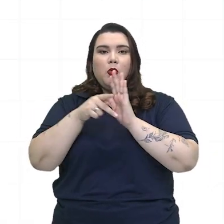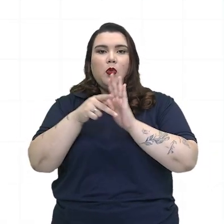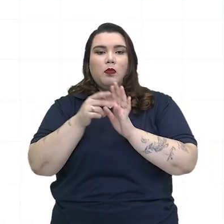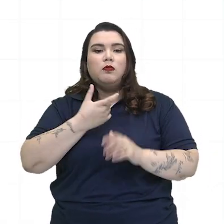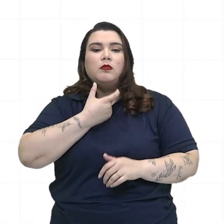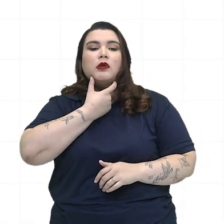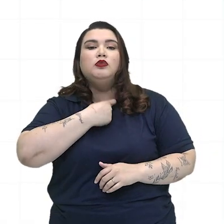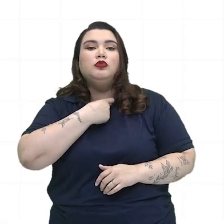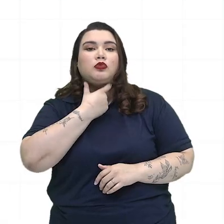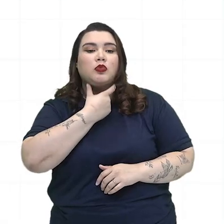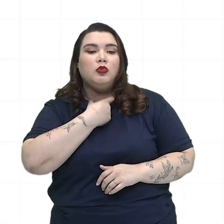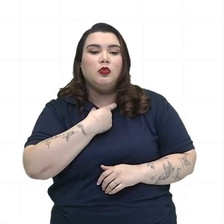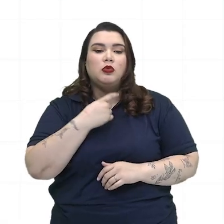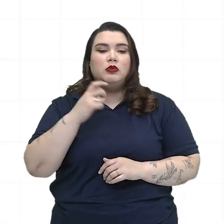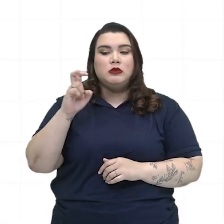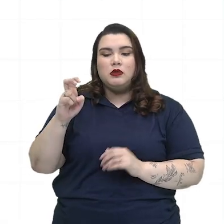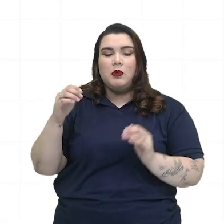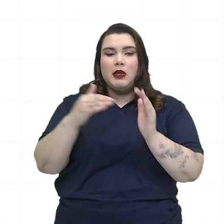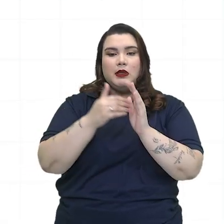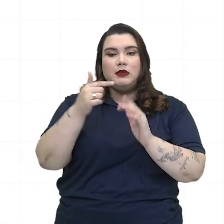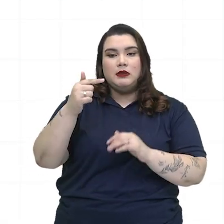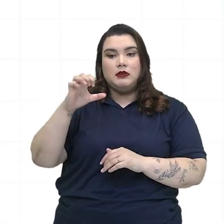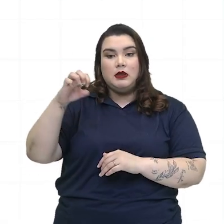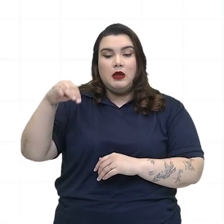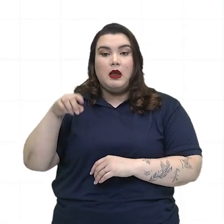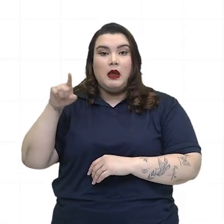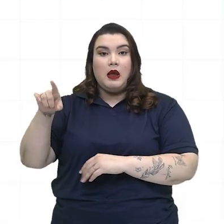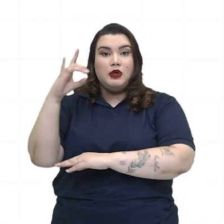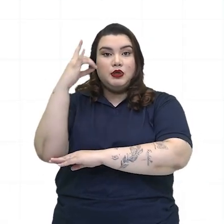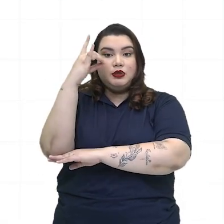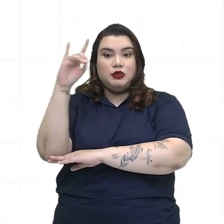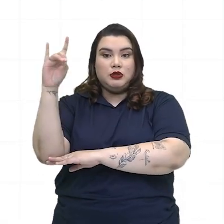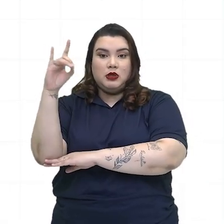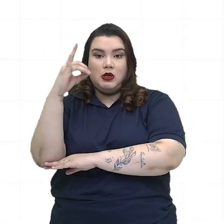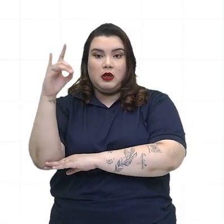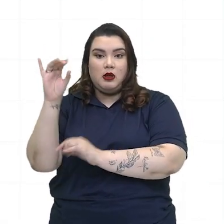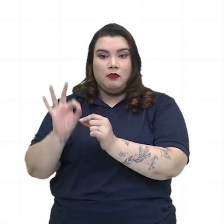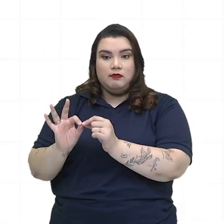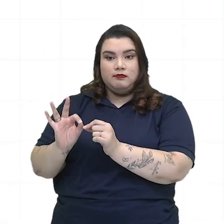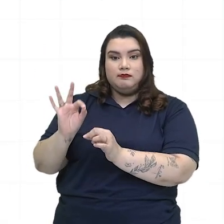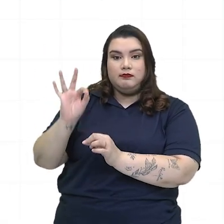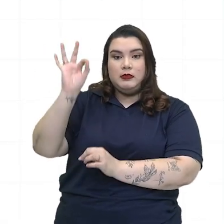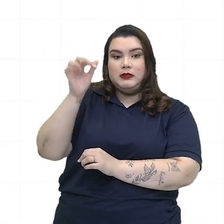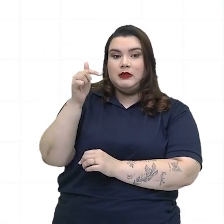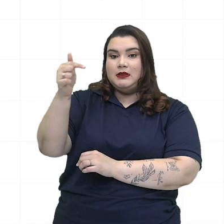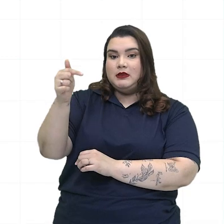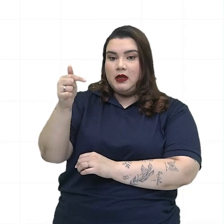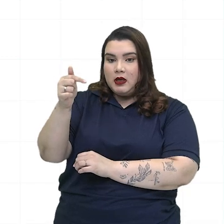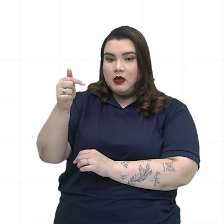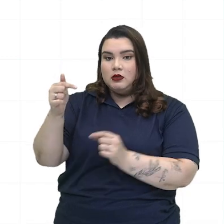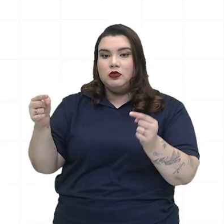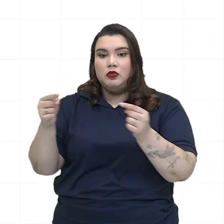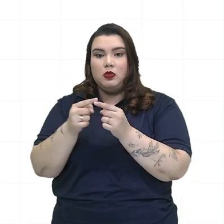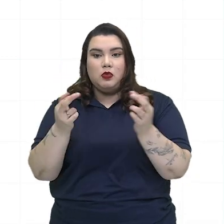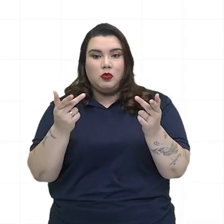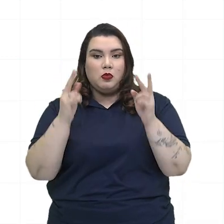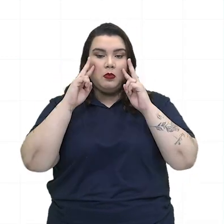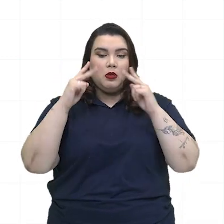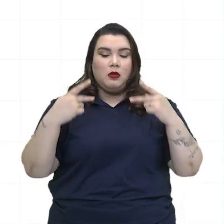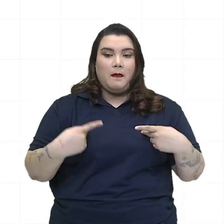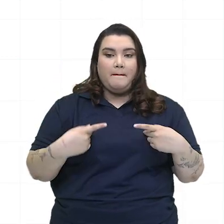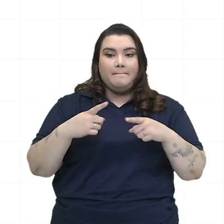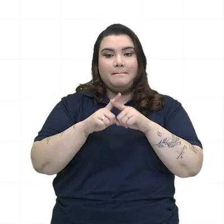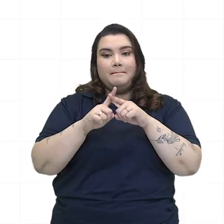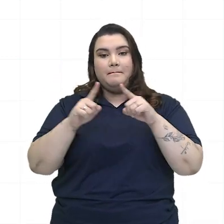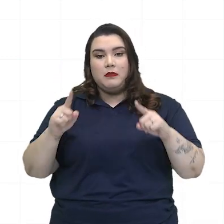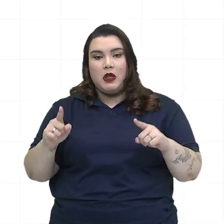por exemplo, cerca de 5 a 7 centímetros, e a girafa tem 7 vértebras cervicais iguais a dos humanos,